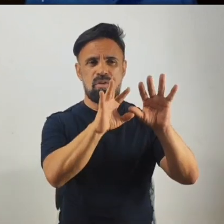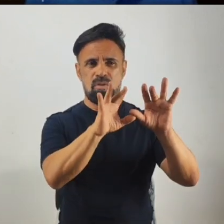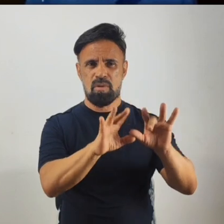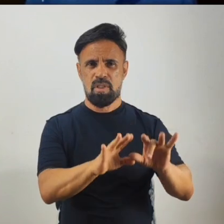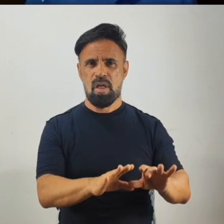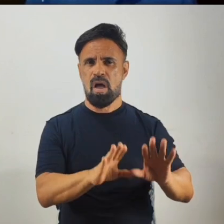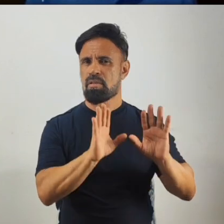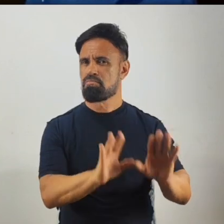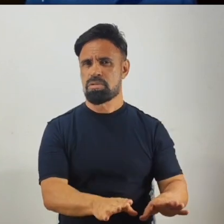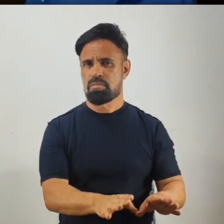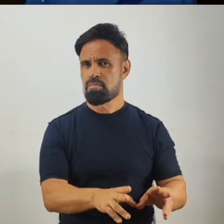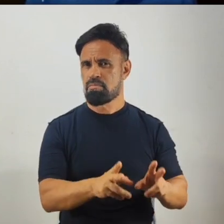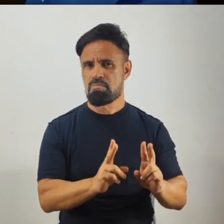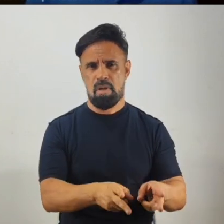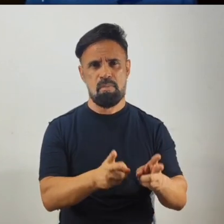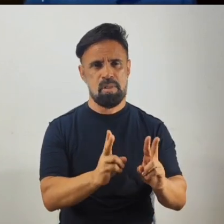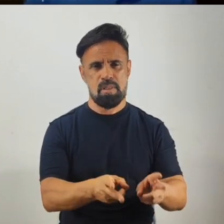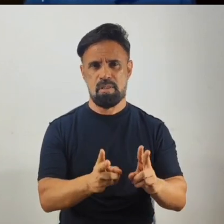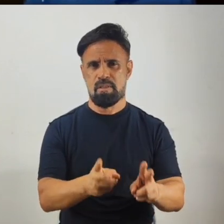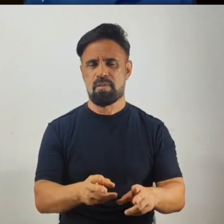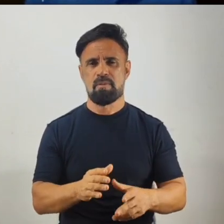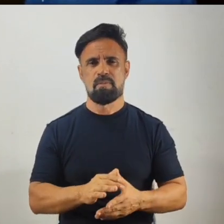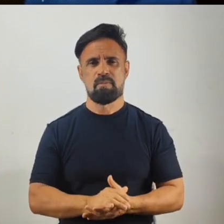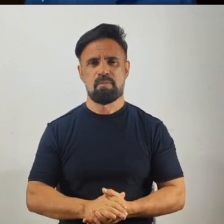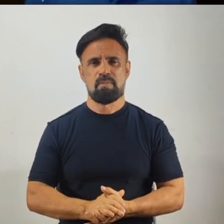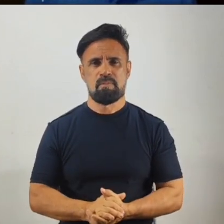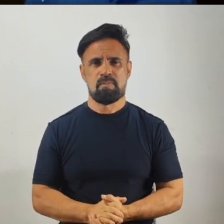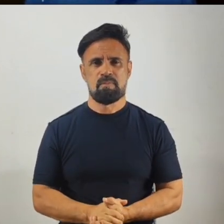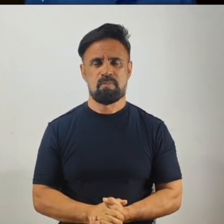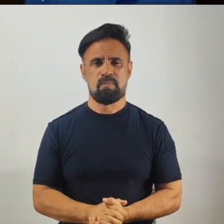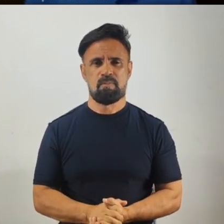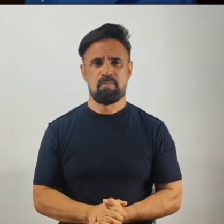atendimento. E o prontuário eletrônico ele é permanente.